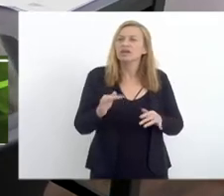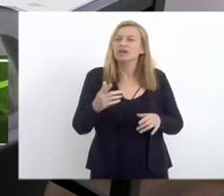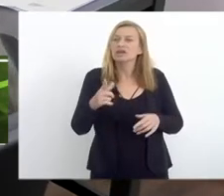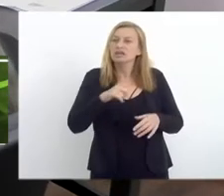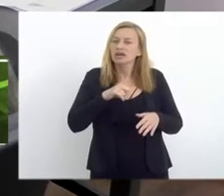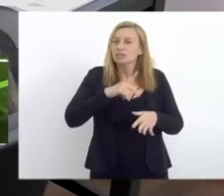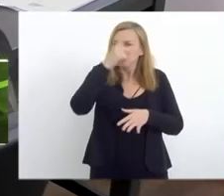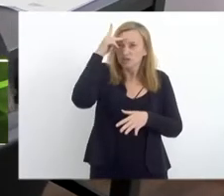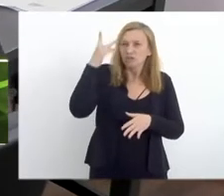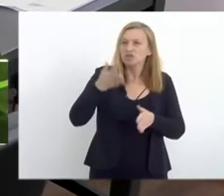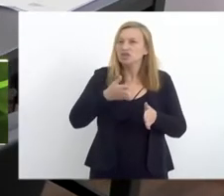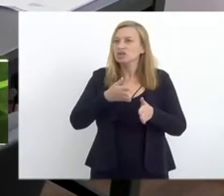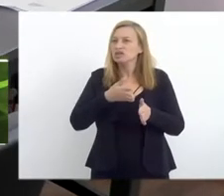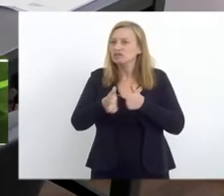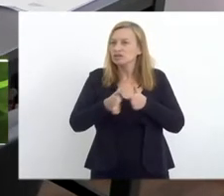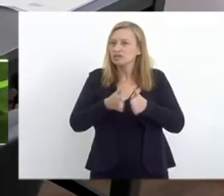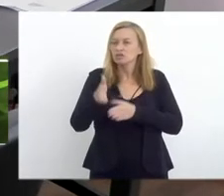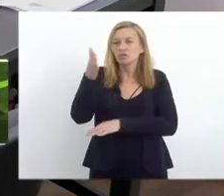hotel, de modo que